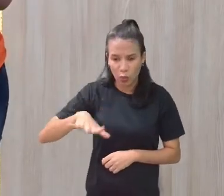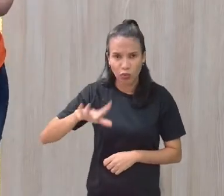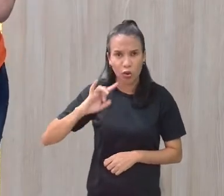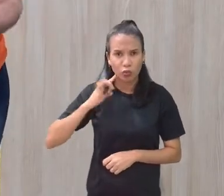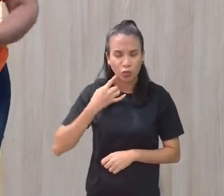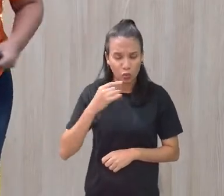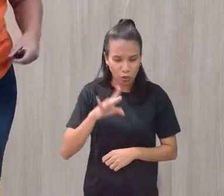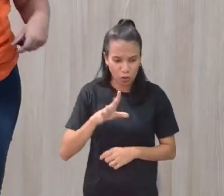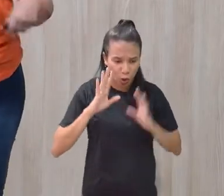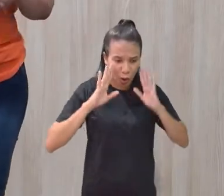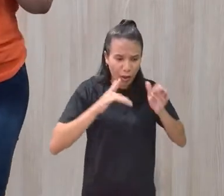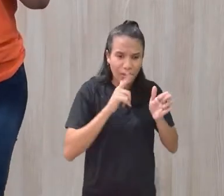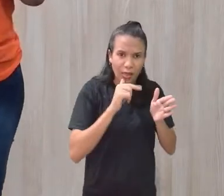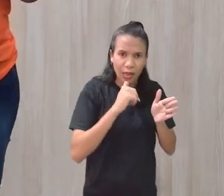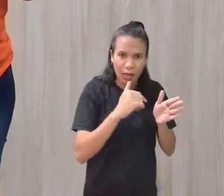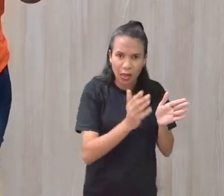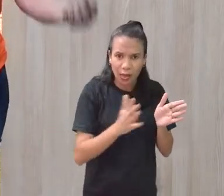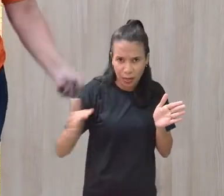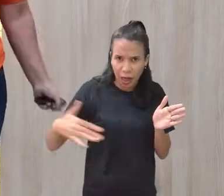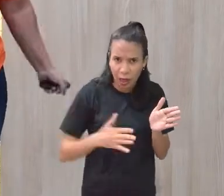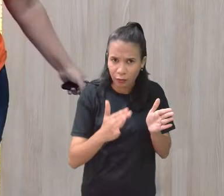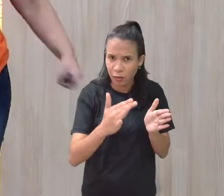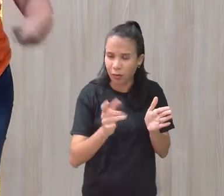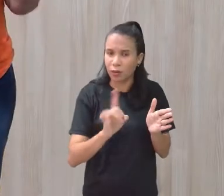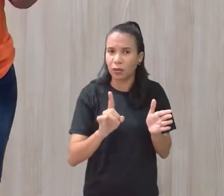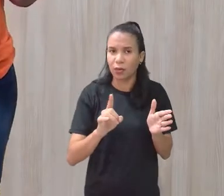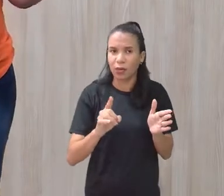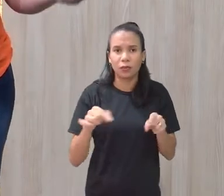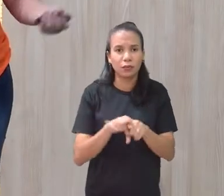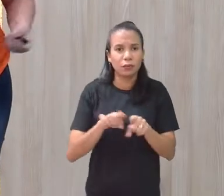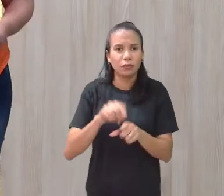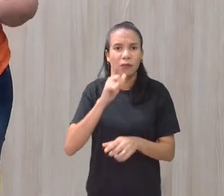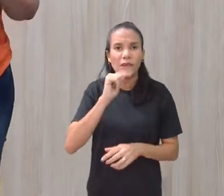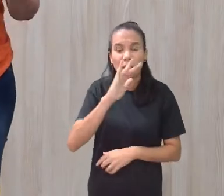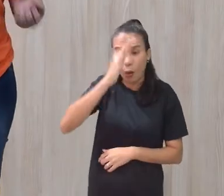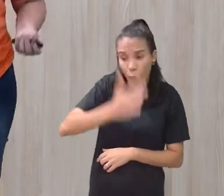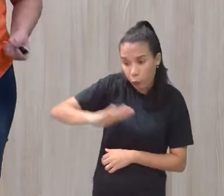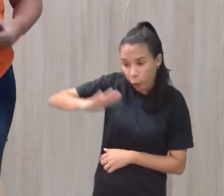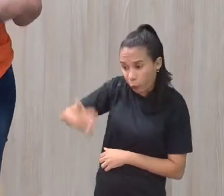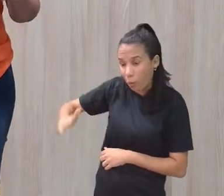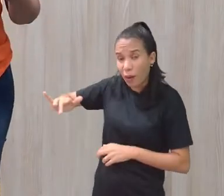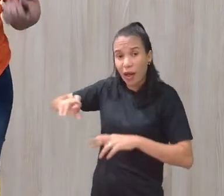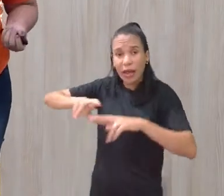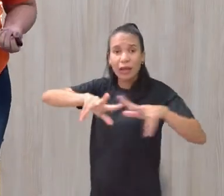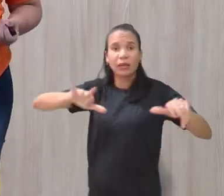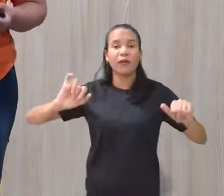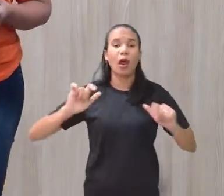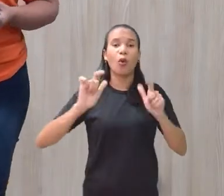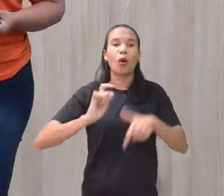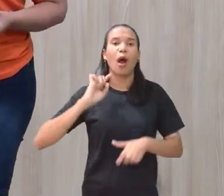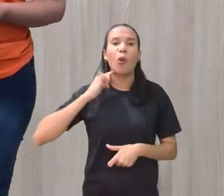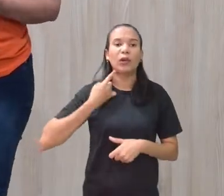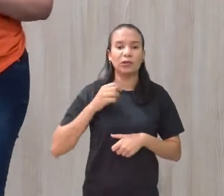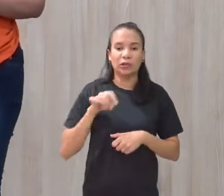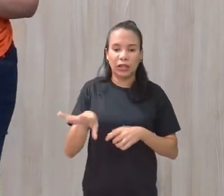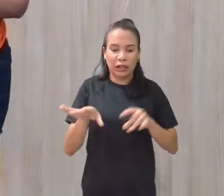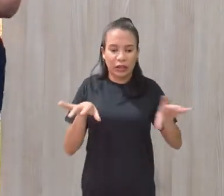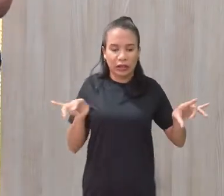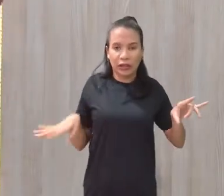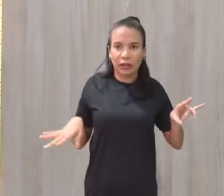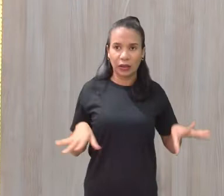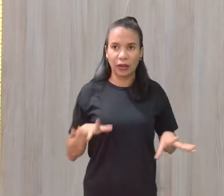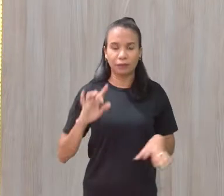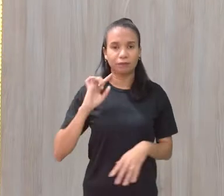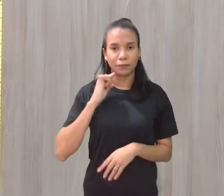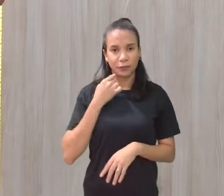no rio, mas nos oceanos, não é? Em outros ambientes. Então, olha aí, peixe